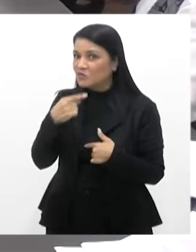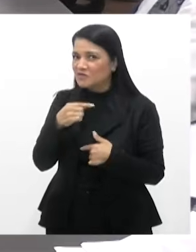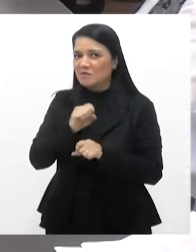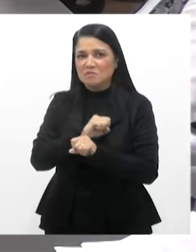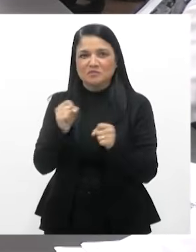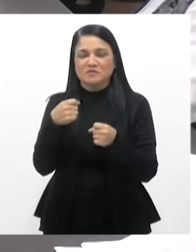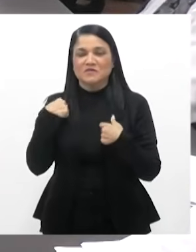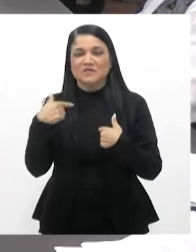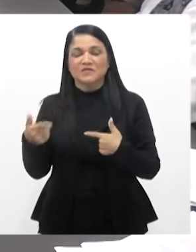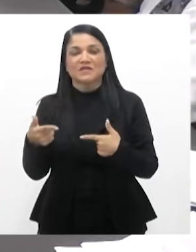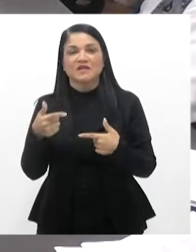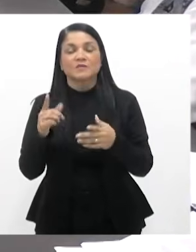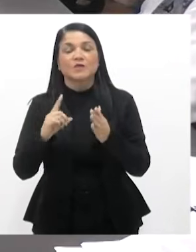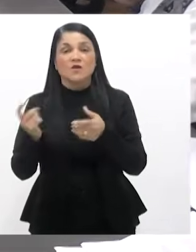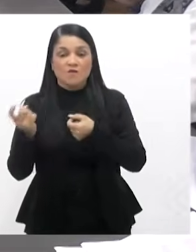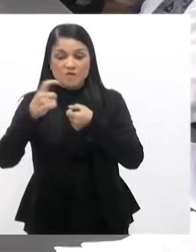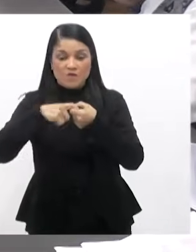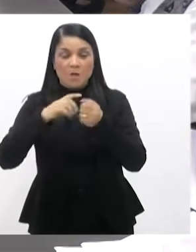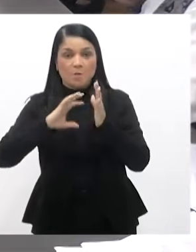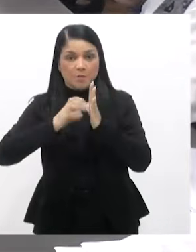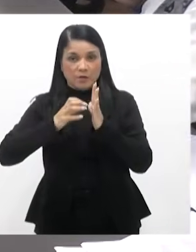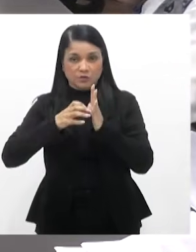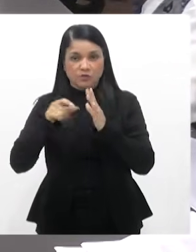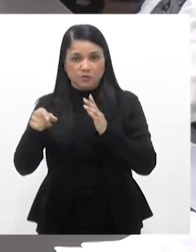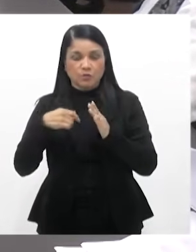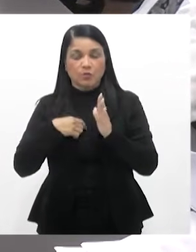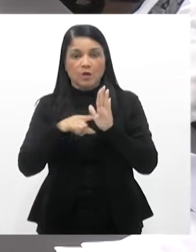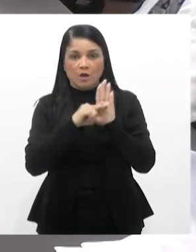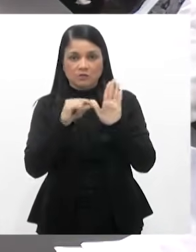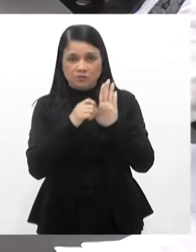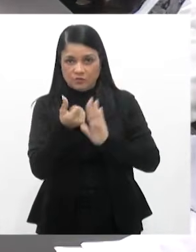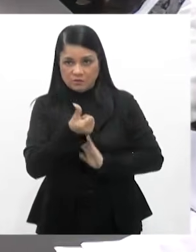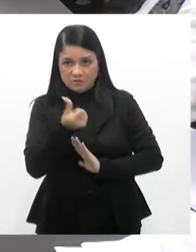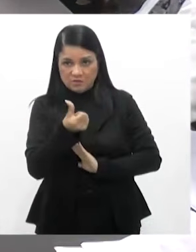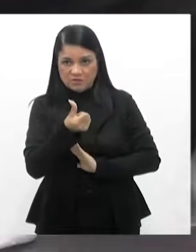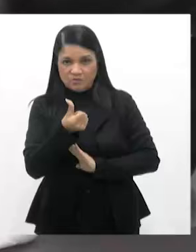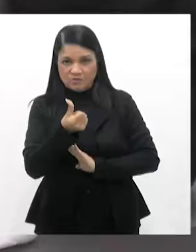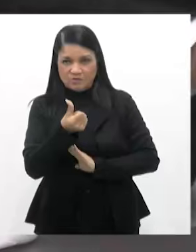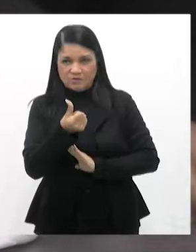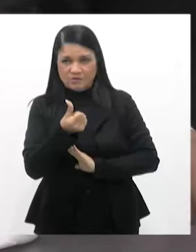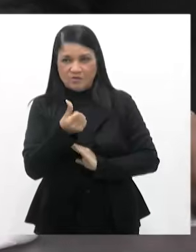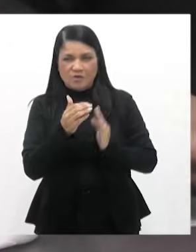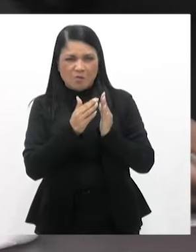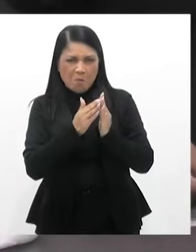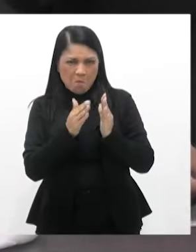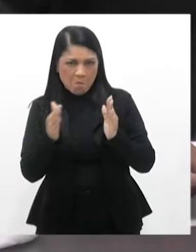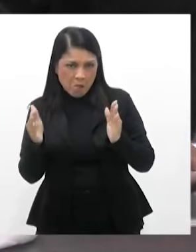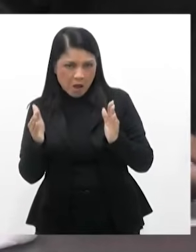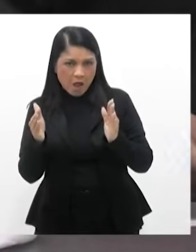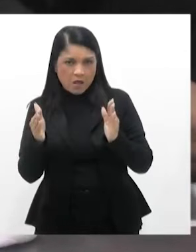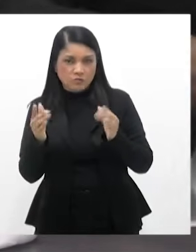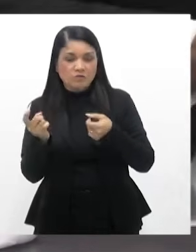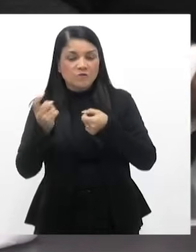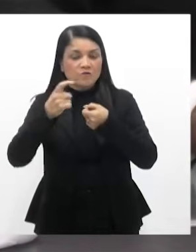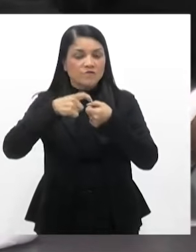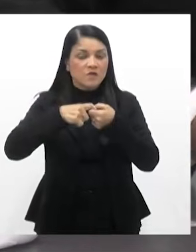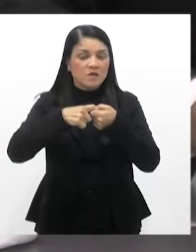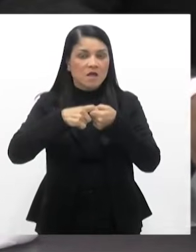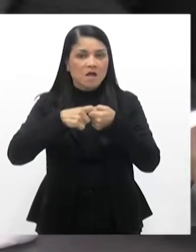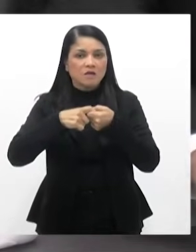exemplo, filiado a partido político, logo no artigo 6º, não teria que ter um prazo? Filiado a quanto tempo